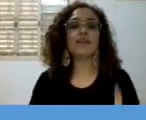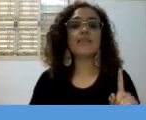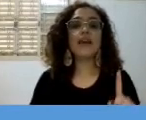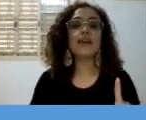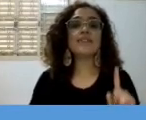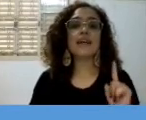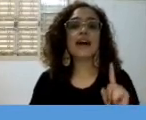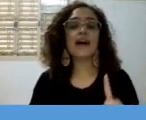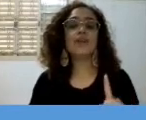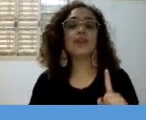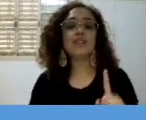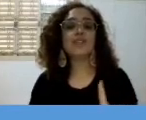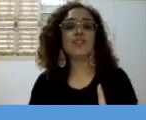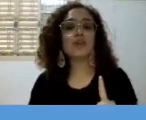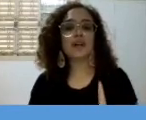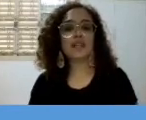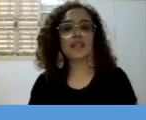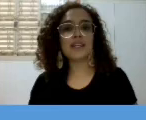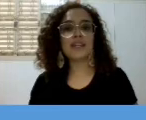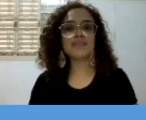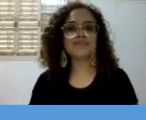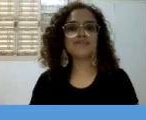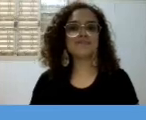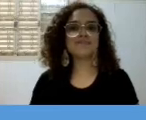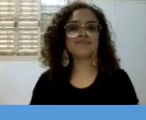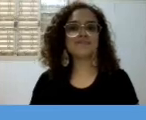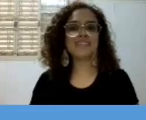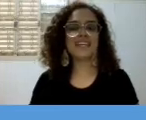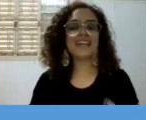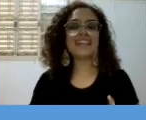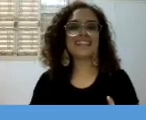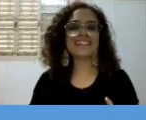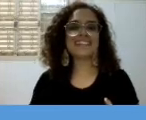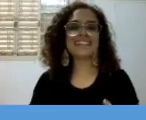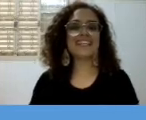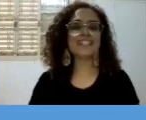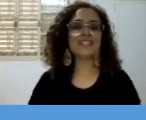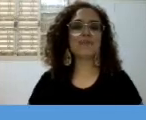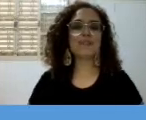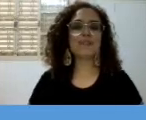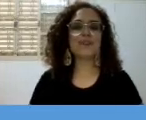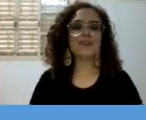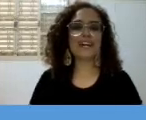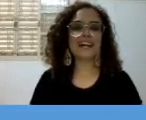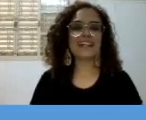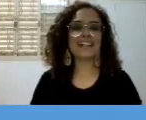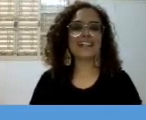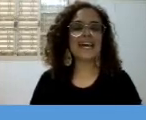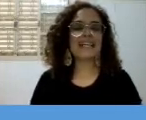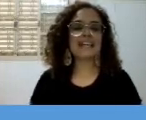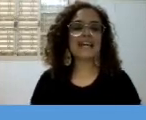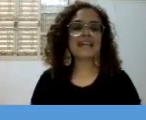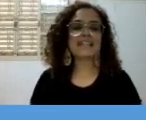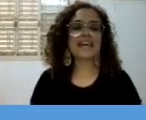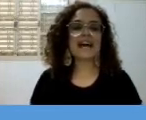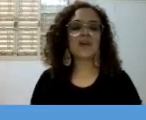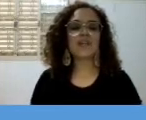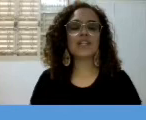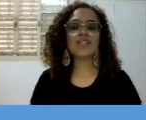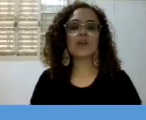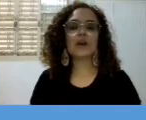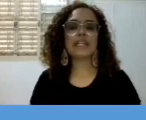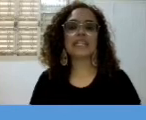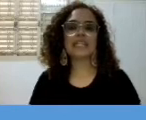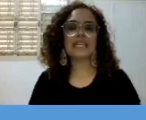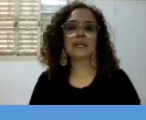verso, nesta aula de quadrinha. E aí, o que que a gente pode colocar? Nesta